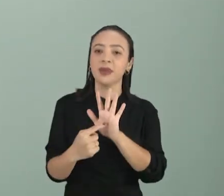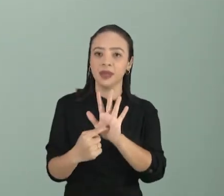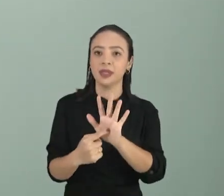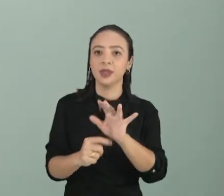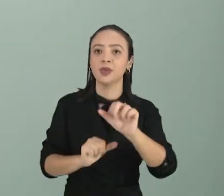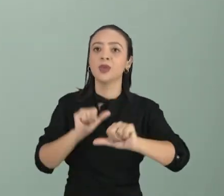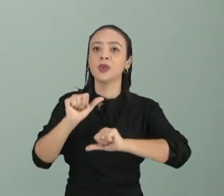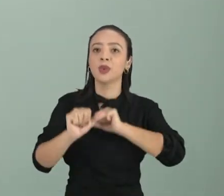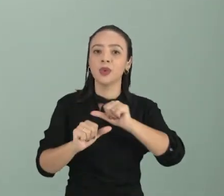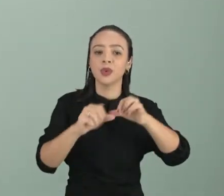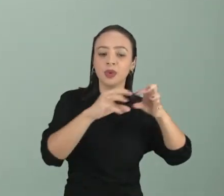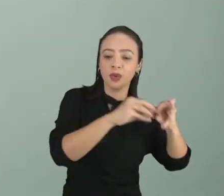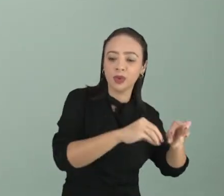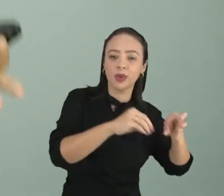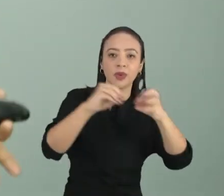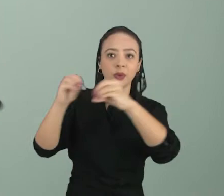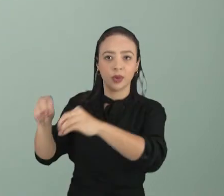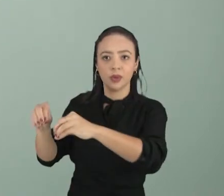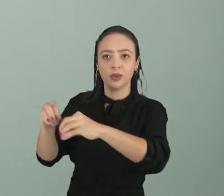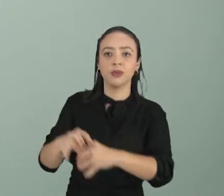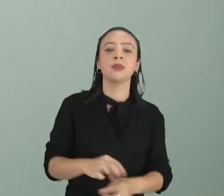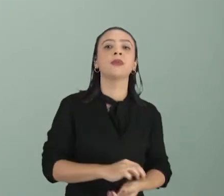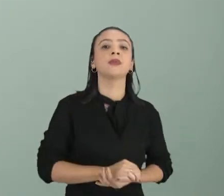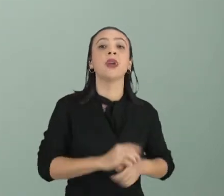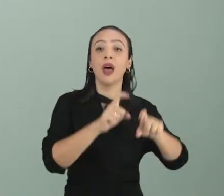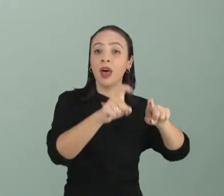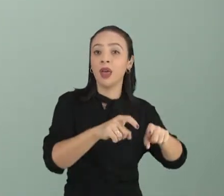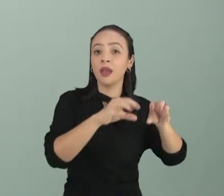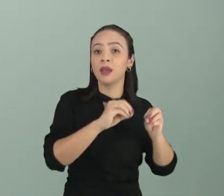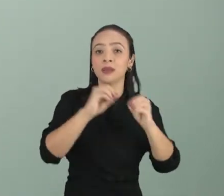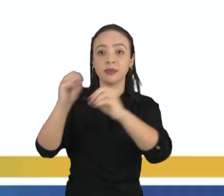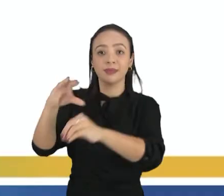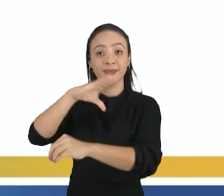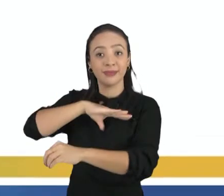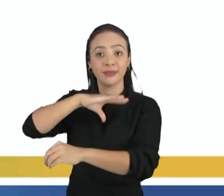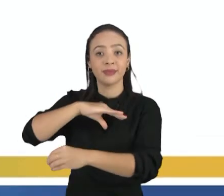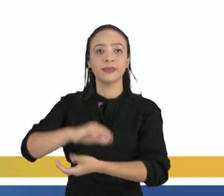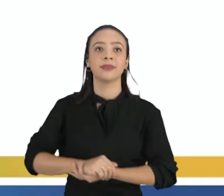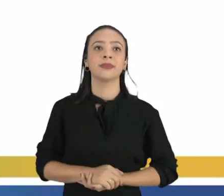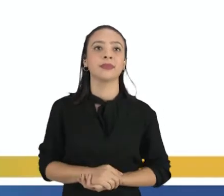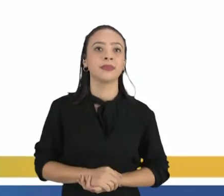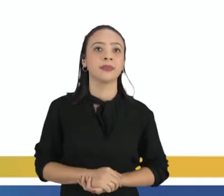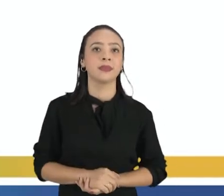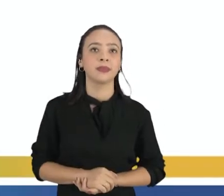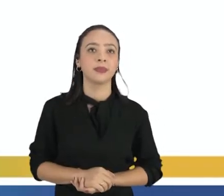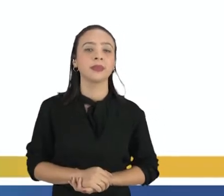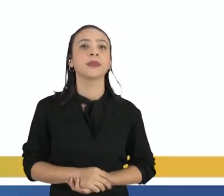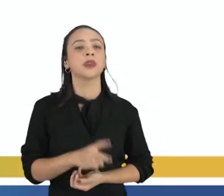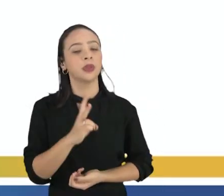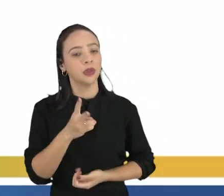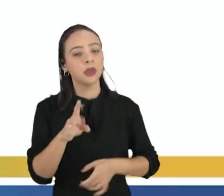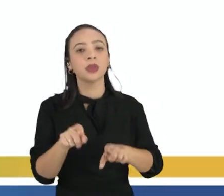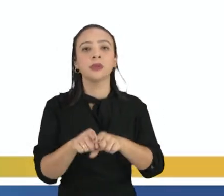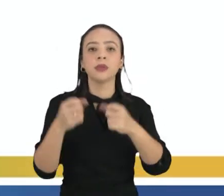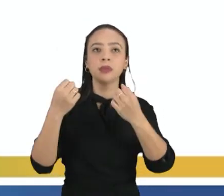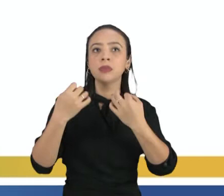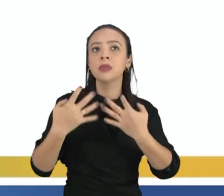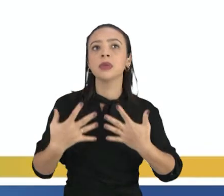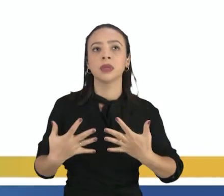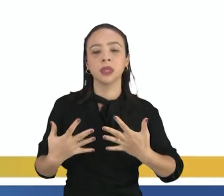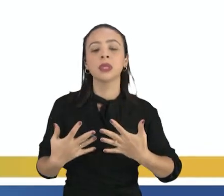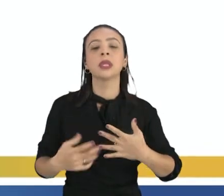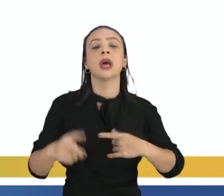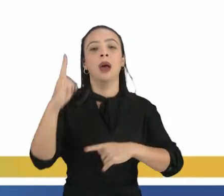isso, a passagem de Inhoquim do campo para a vida urbana. E vamos continuar falando sobre as histórias